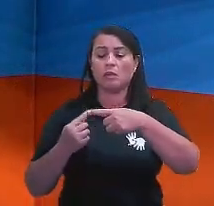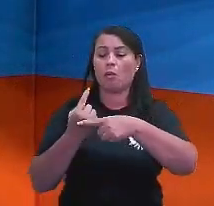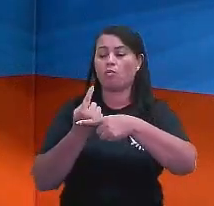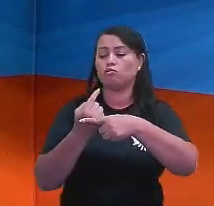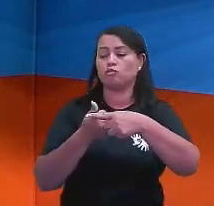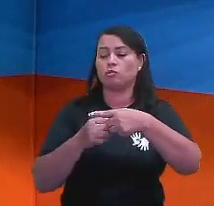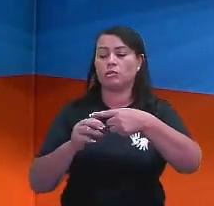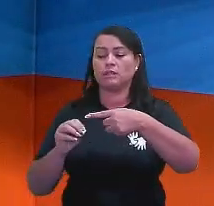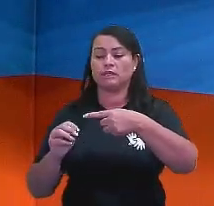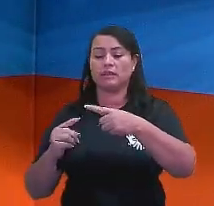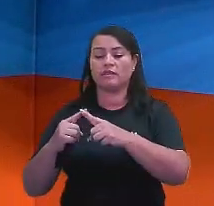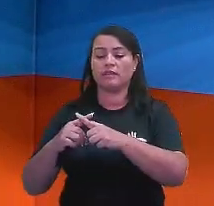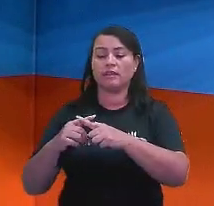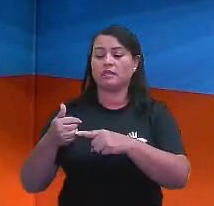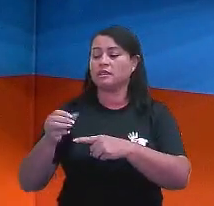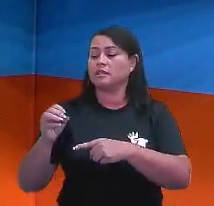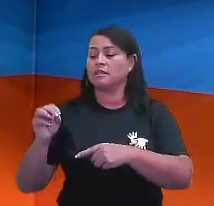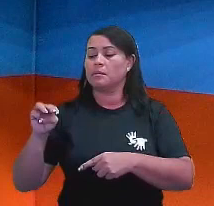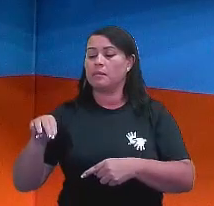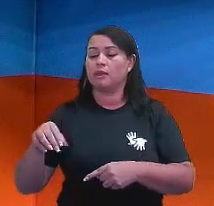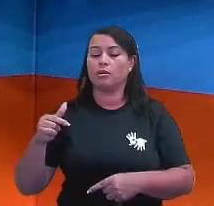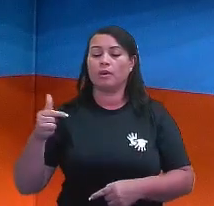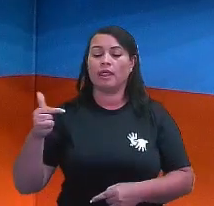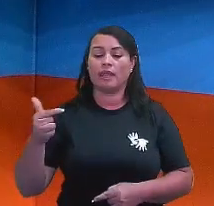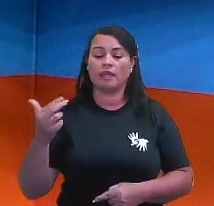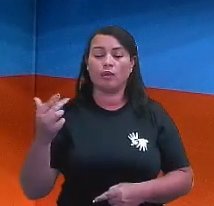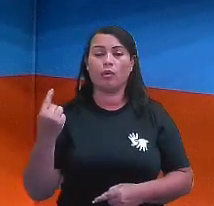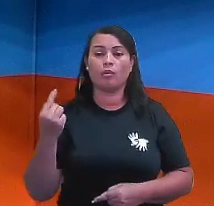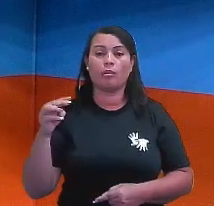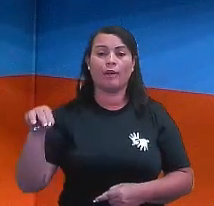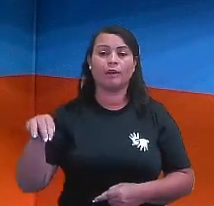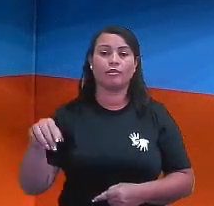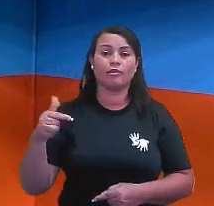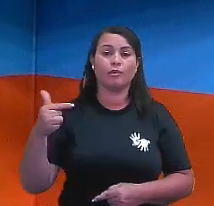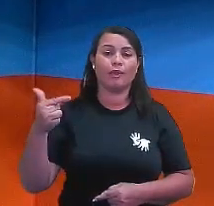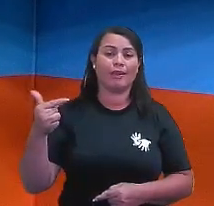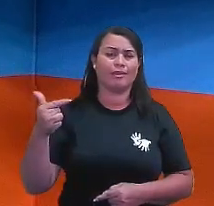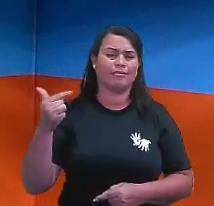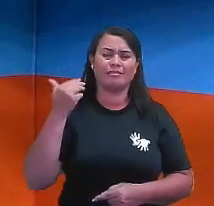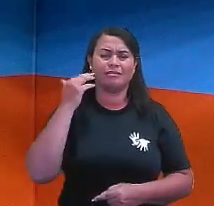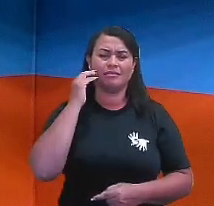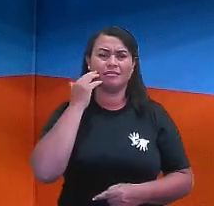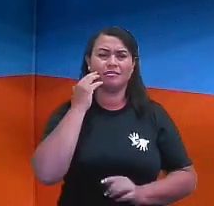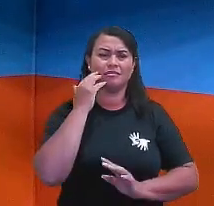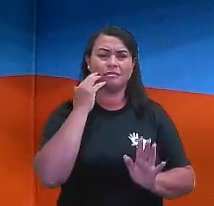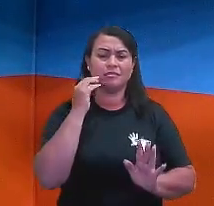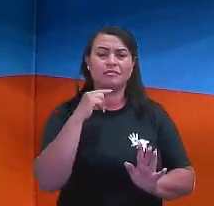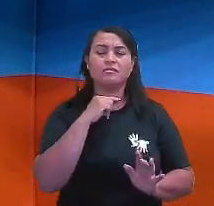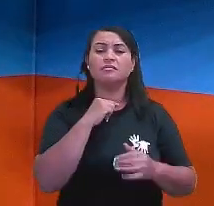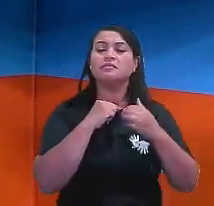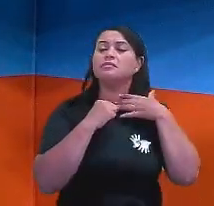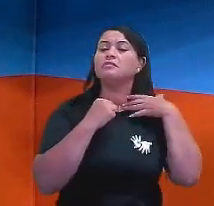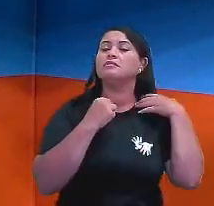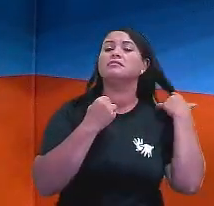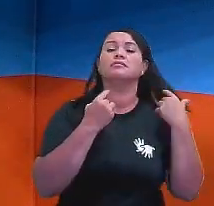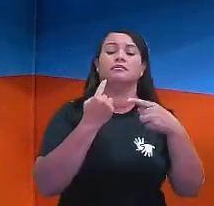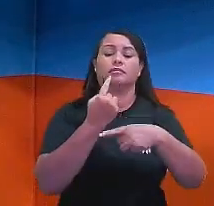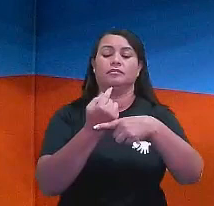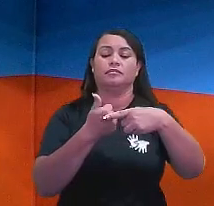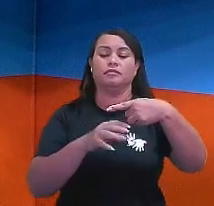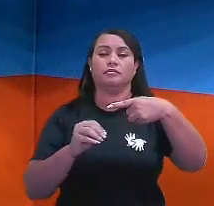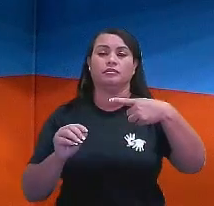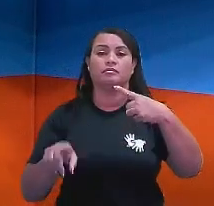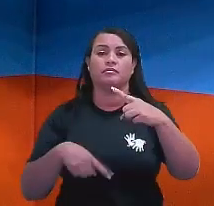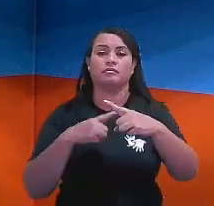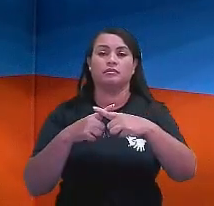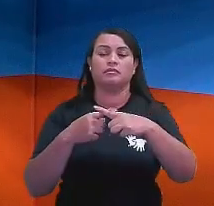centésimo vezes 100 metros quadrados, que vai ser igual a 1 metro quadrado. Opa, professora, não entendi. Se eu tenho 1 sobre 100 multiplicado a